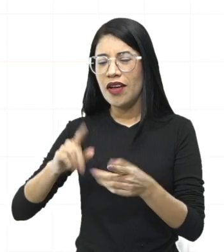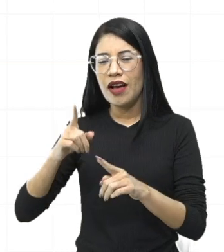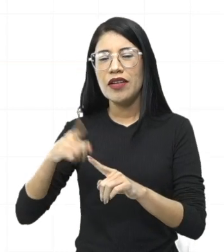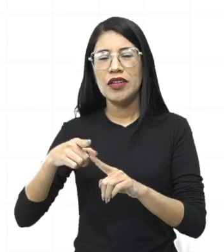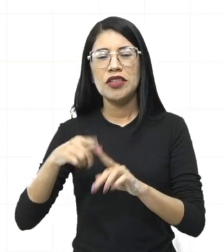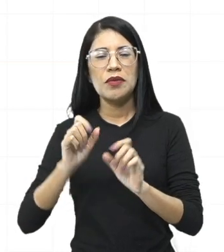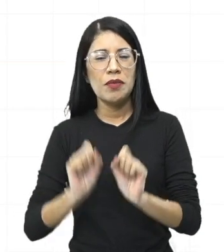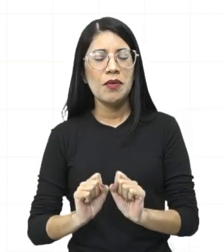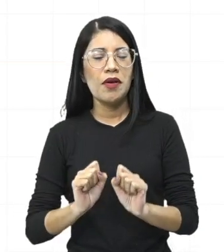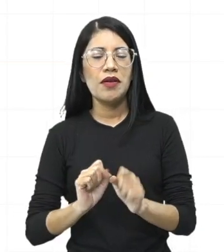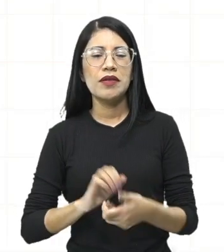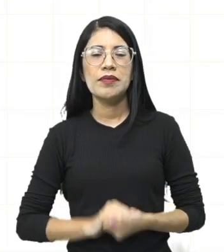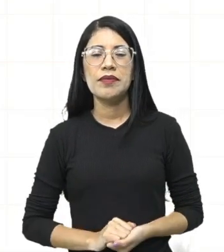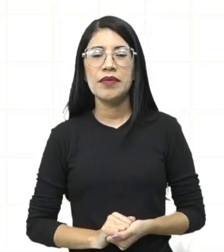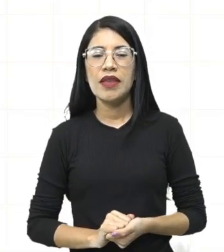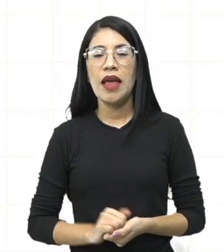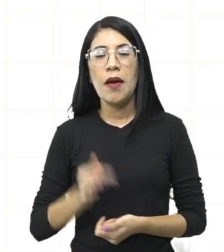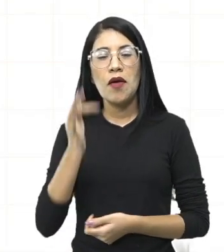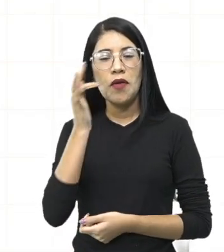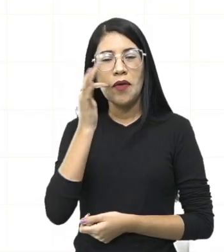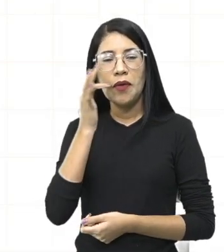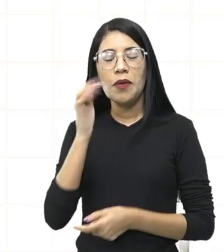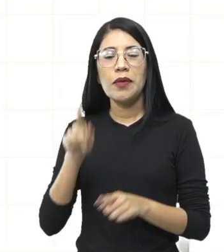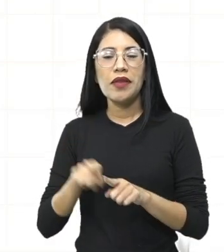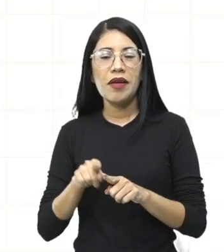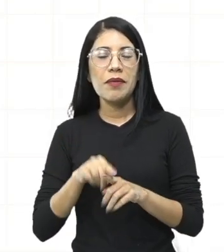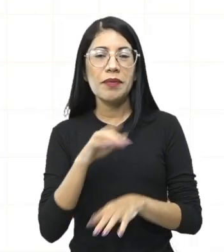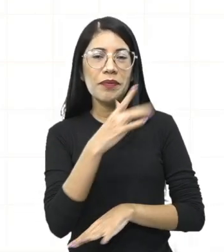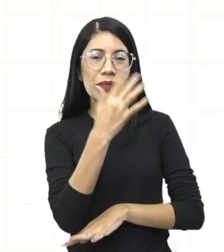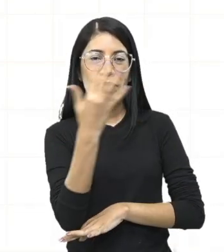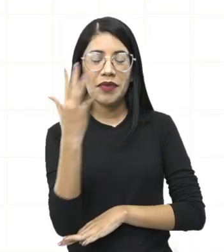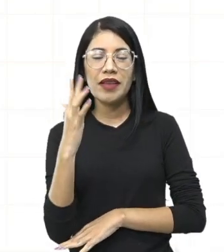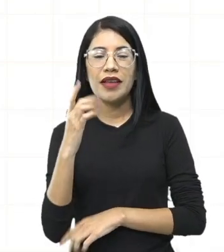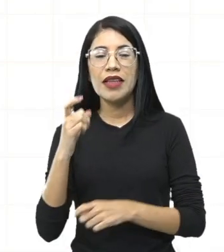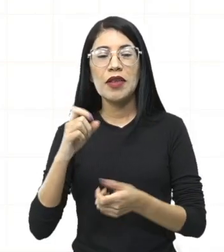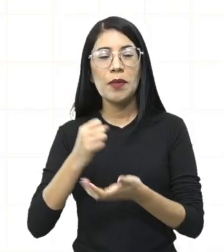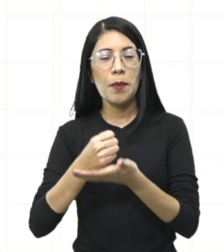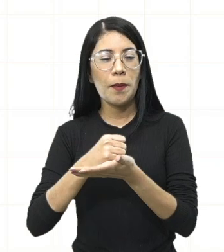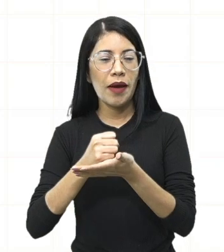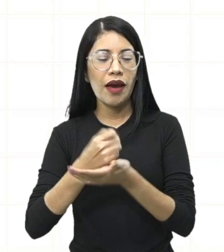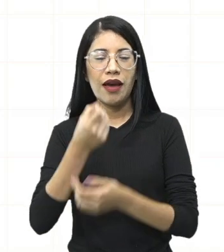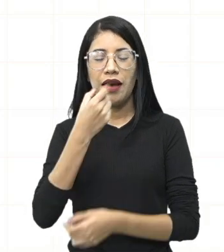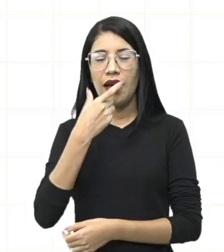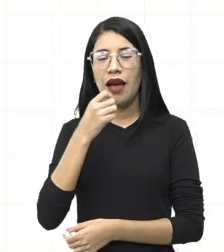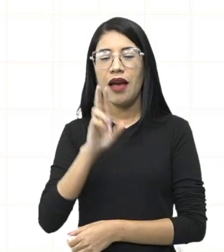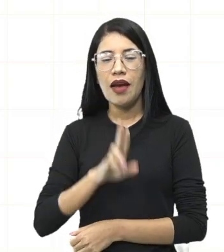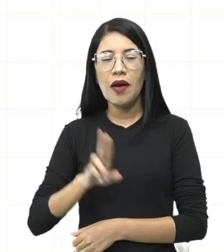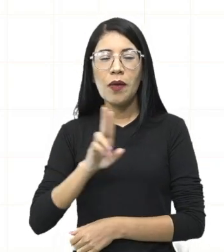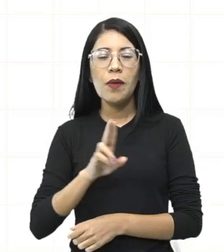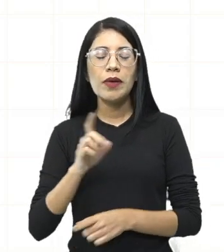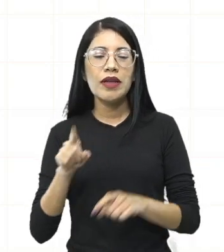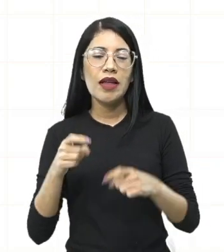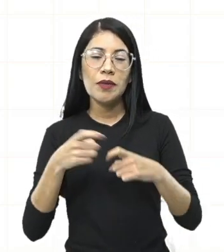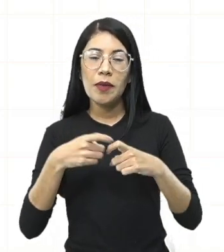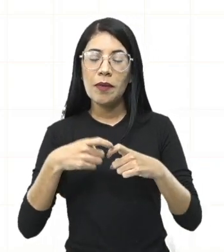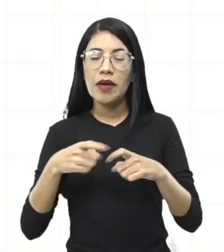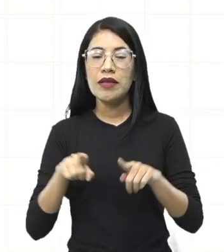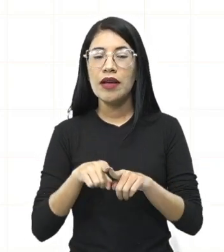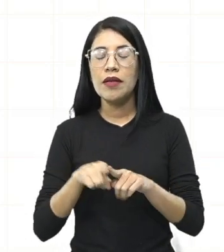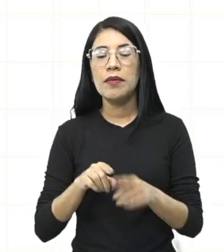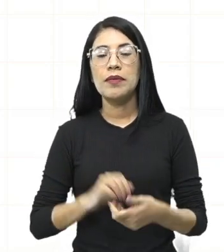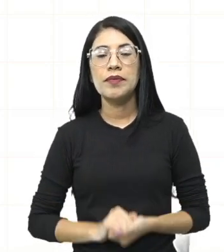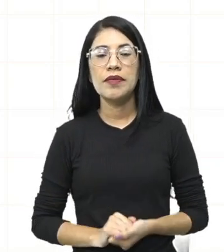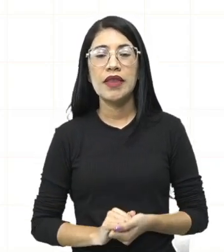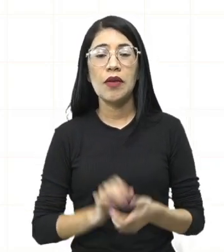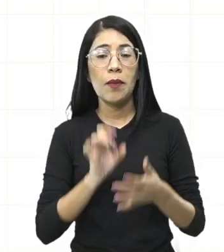ser realizadas de frutos, e também de plantas medicinais, né, bastante utilizada, inclusive, em cada